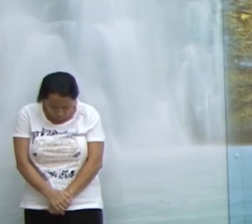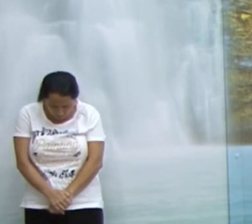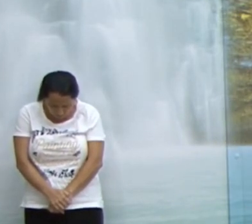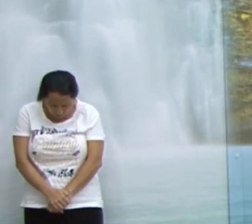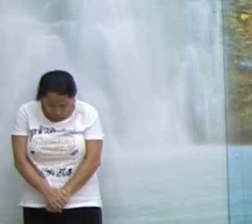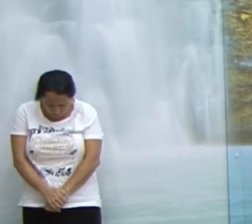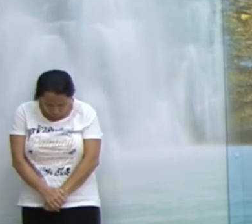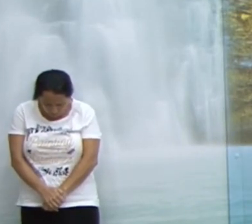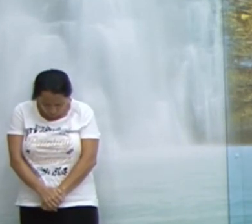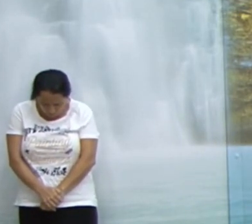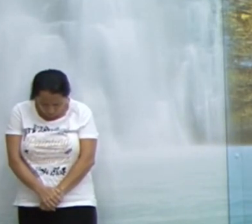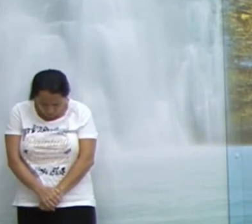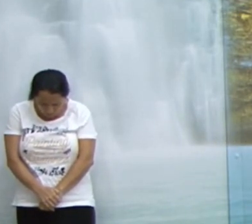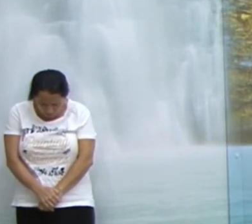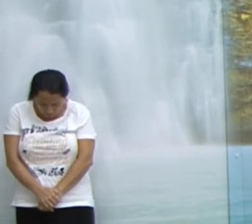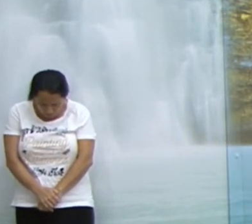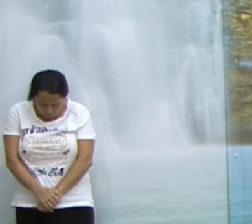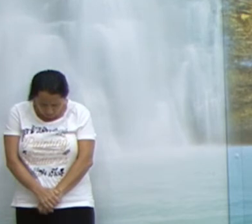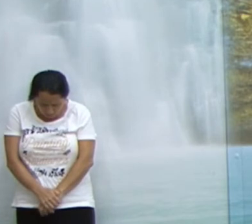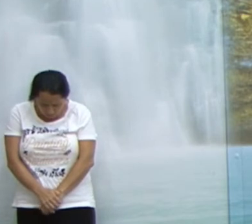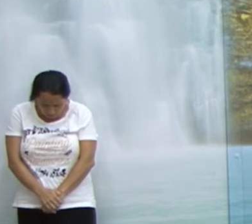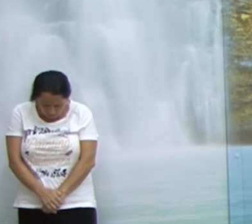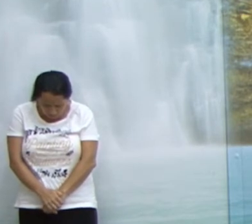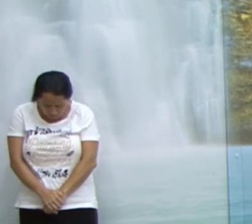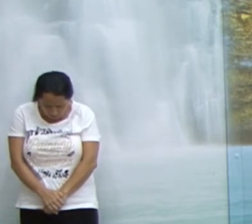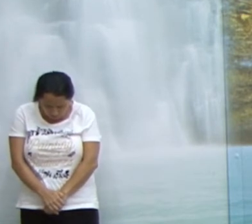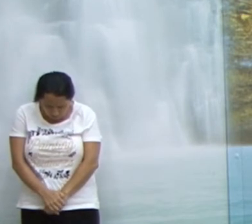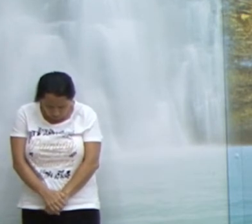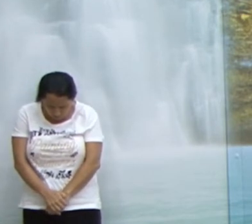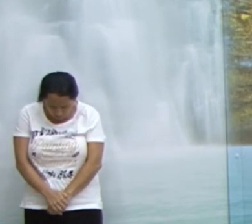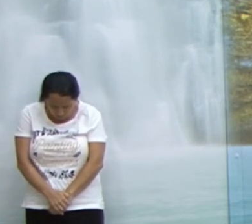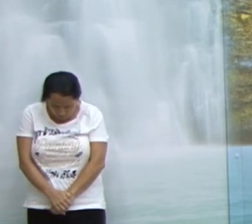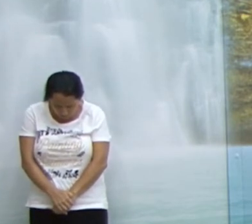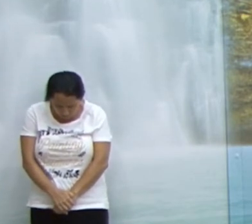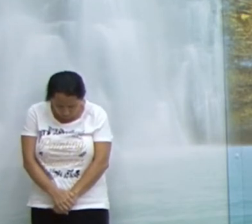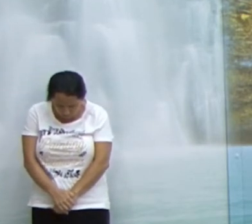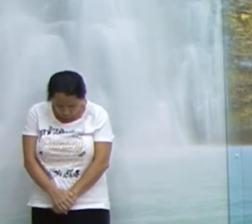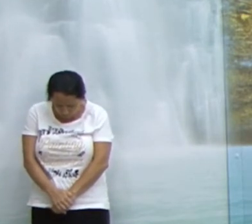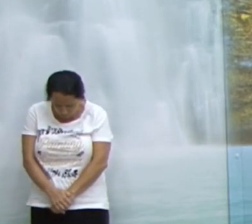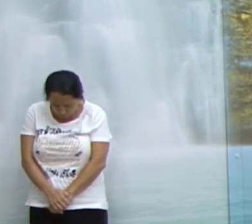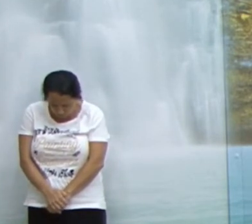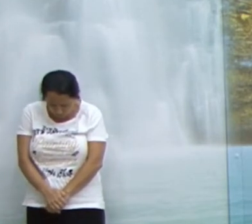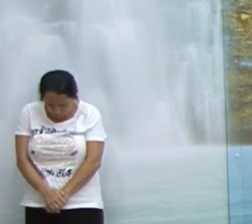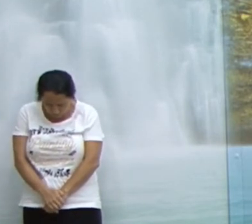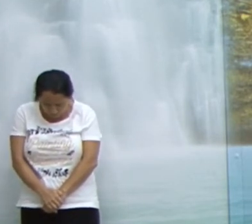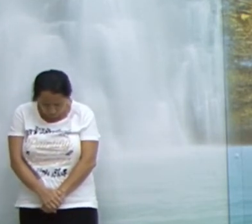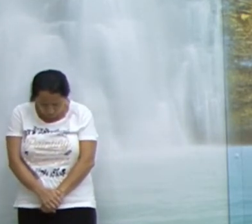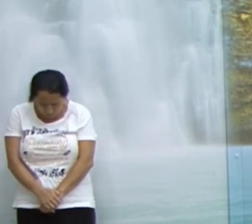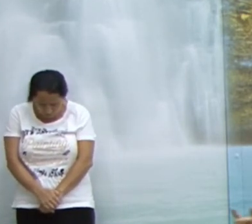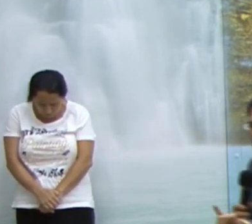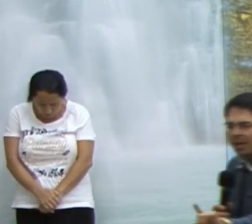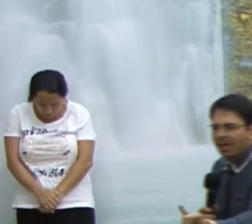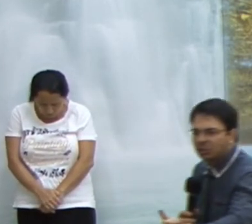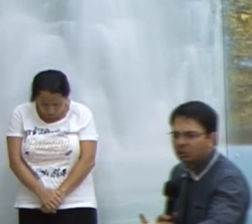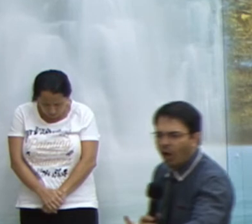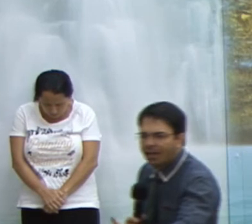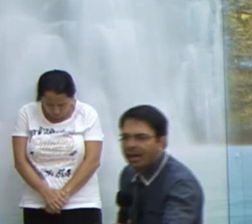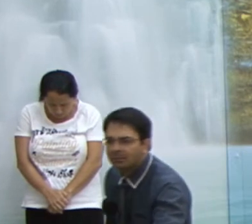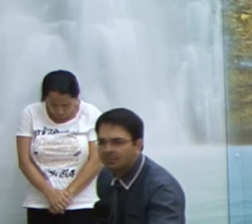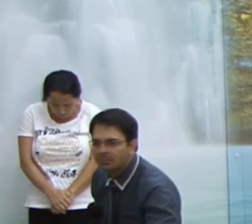A terra será abalada. Enchentes acontecerão como nunca